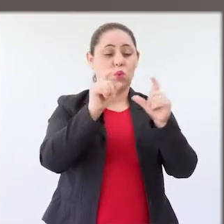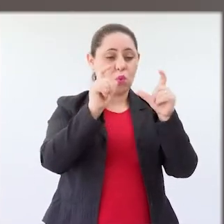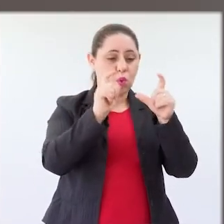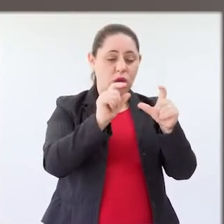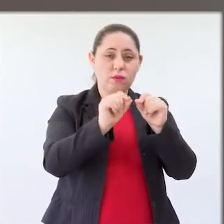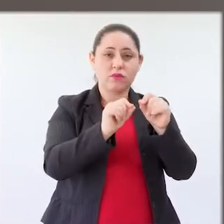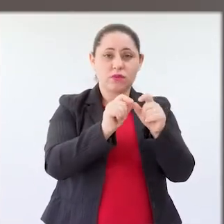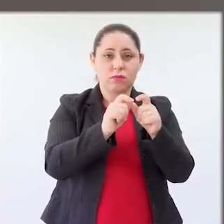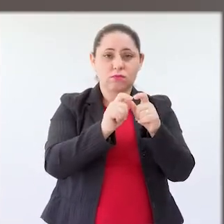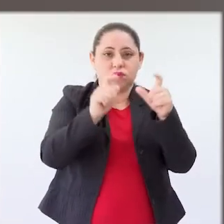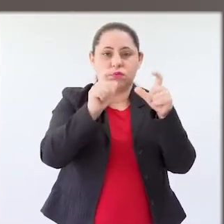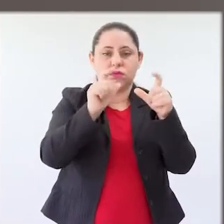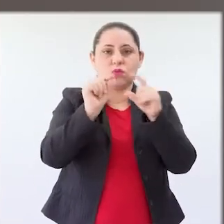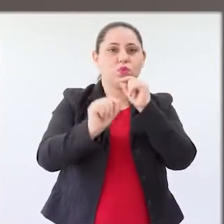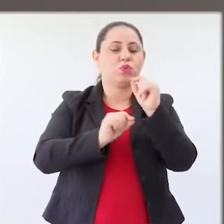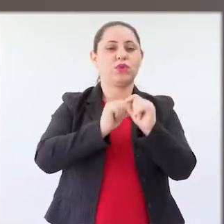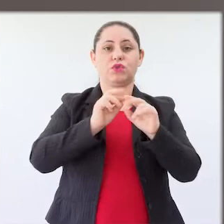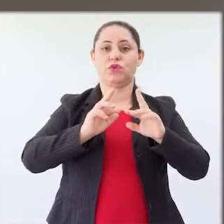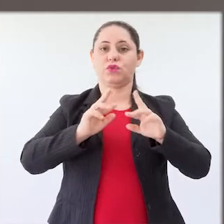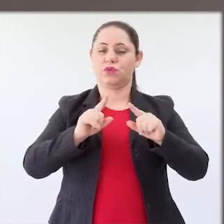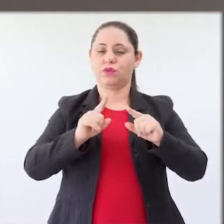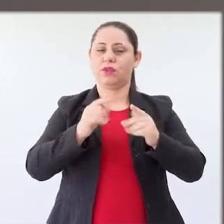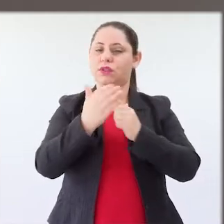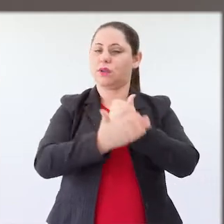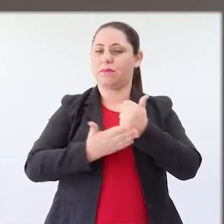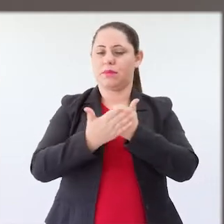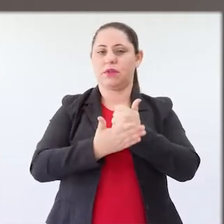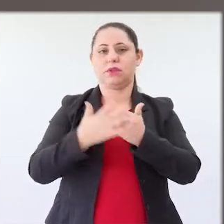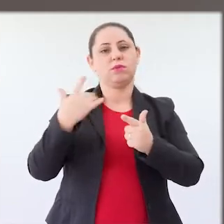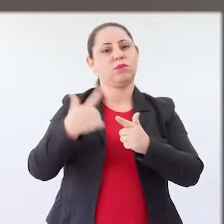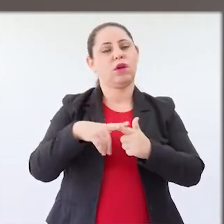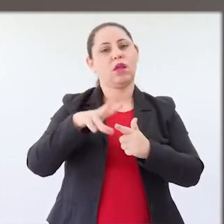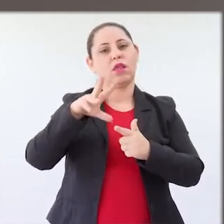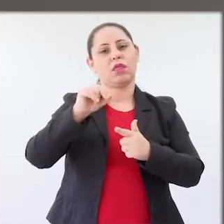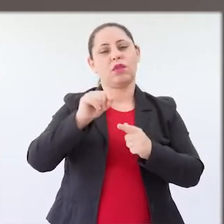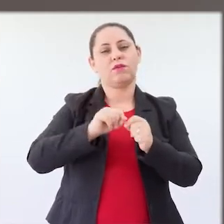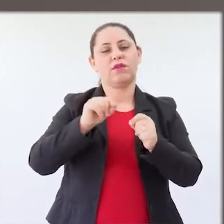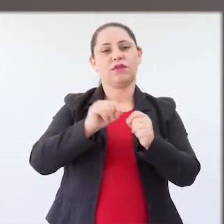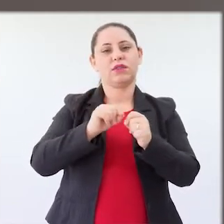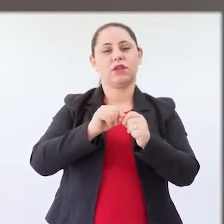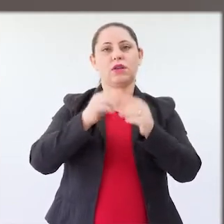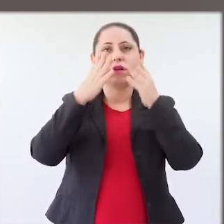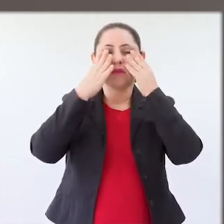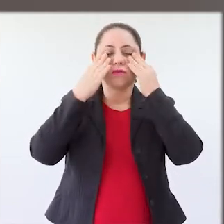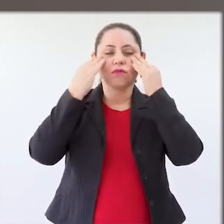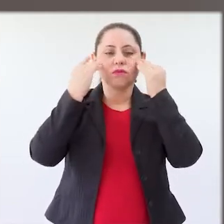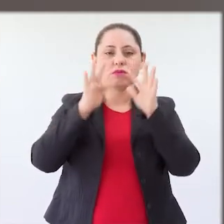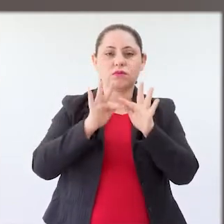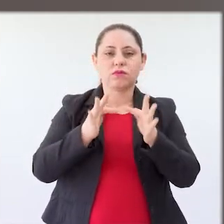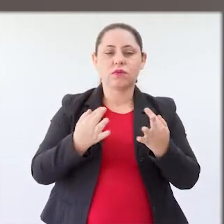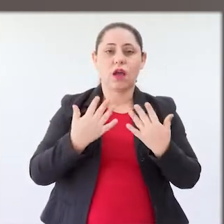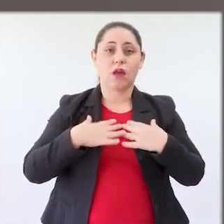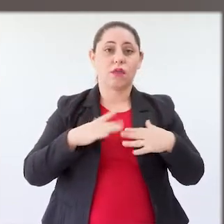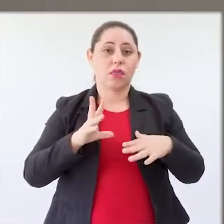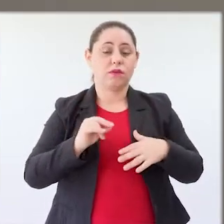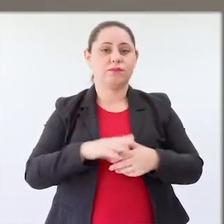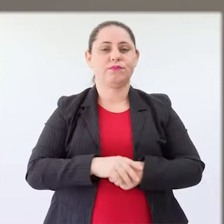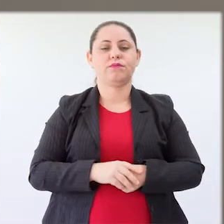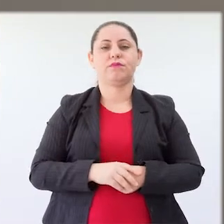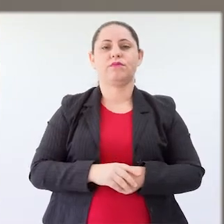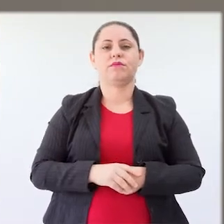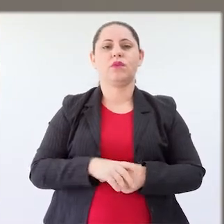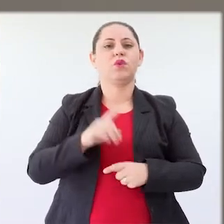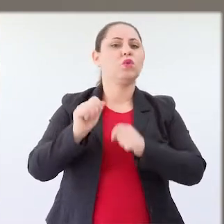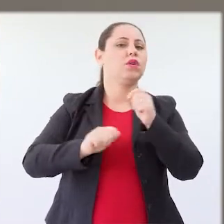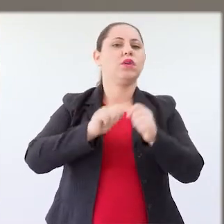para fazer um volume. Aí é a diferença, basicamente, porque ele não vai fazer relaxamento, nada disso.